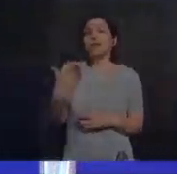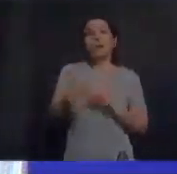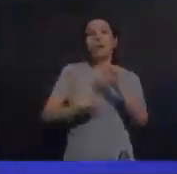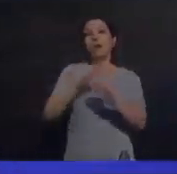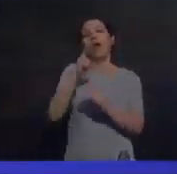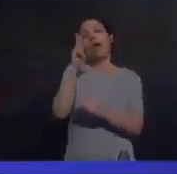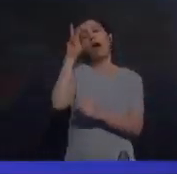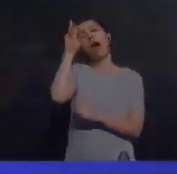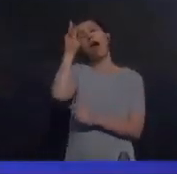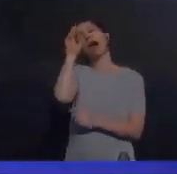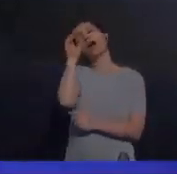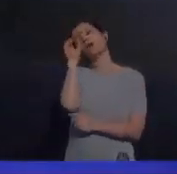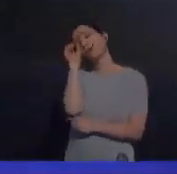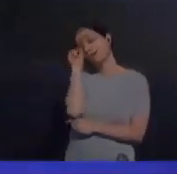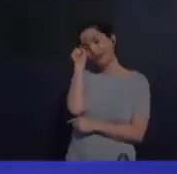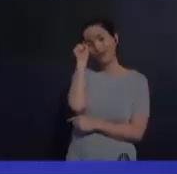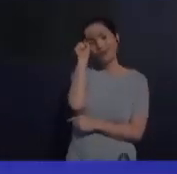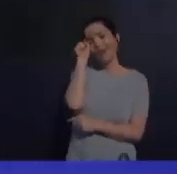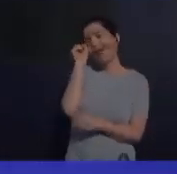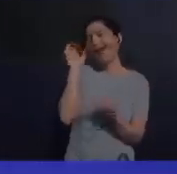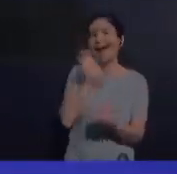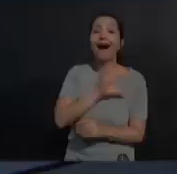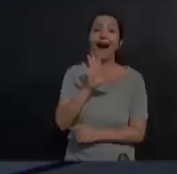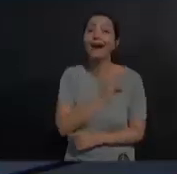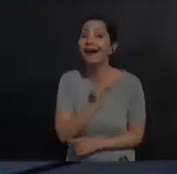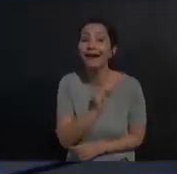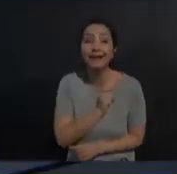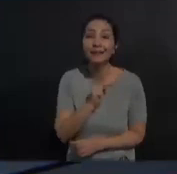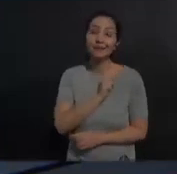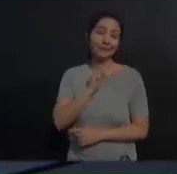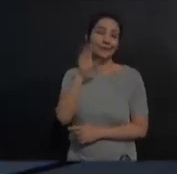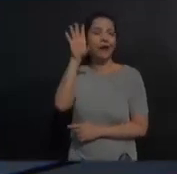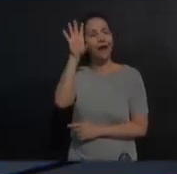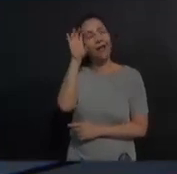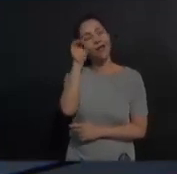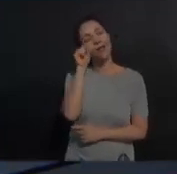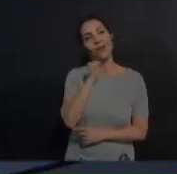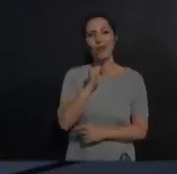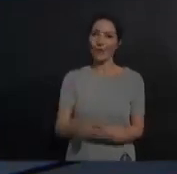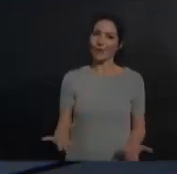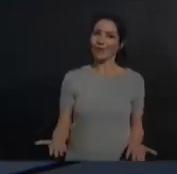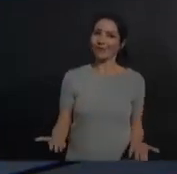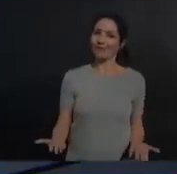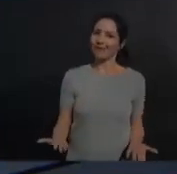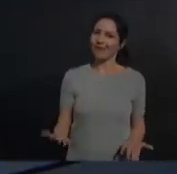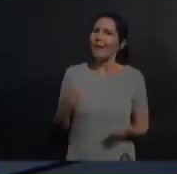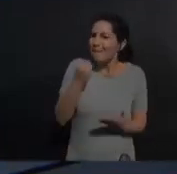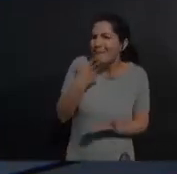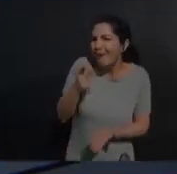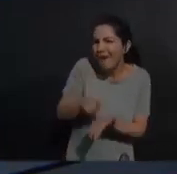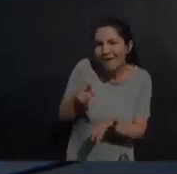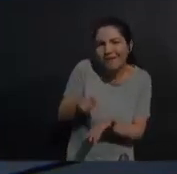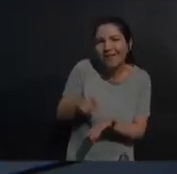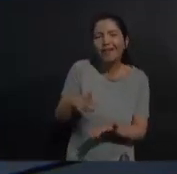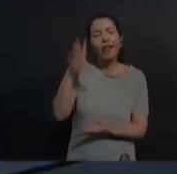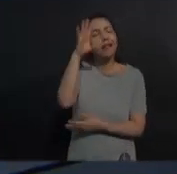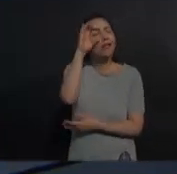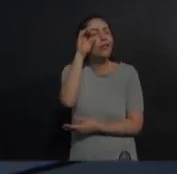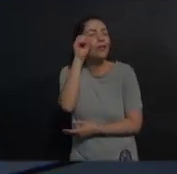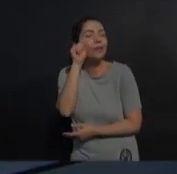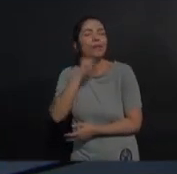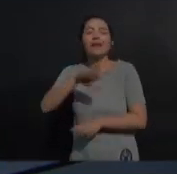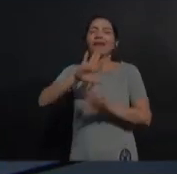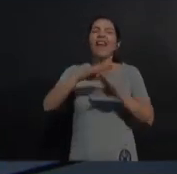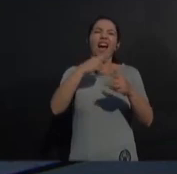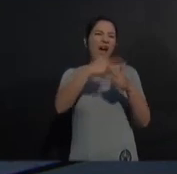eu amo como eu me realizo domina a gente é bom demais conta como está pensando